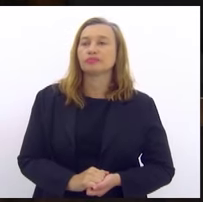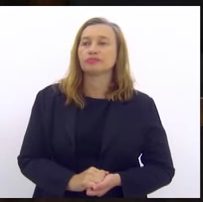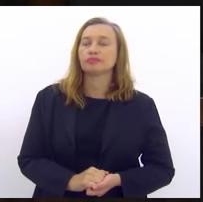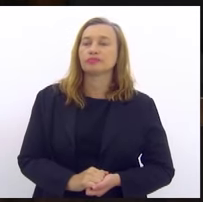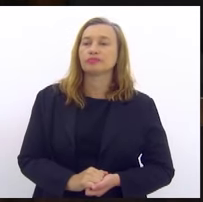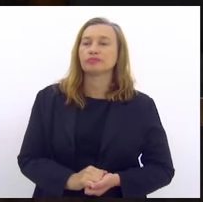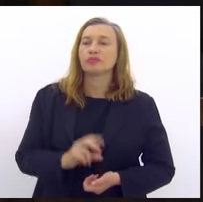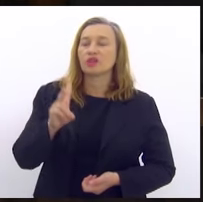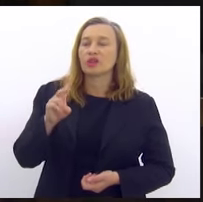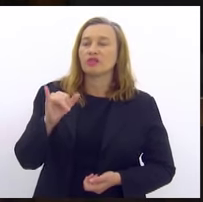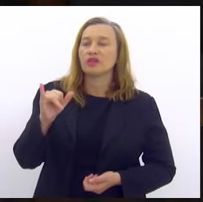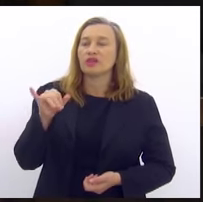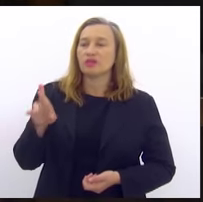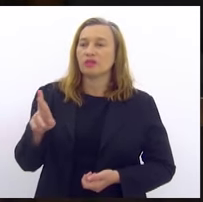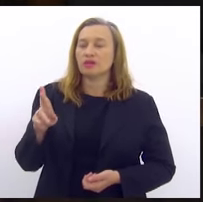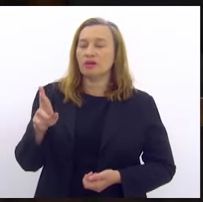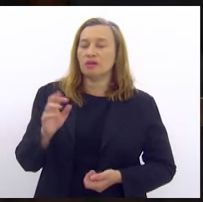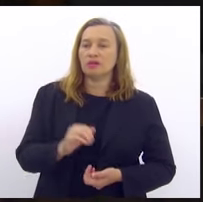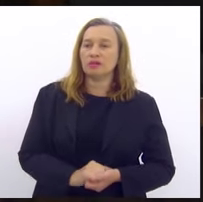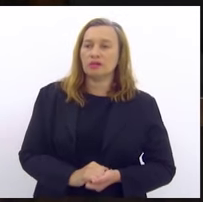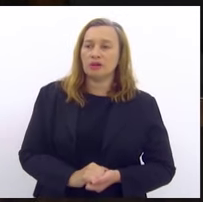Deputado Vitor Júnior.